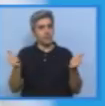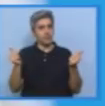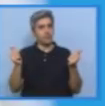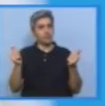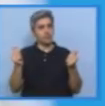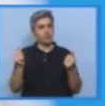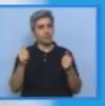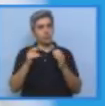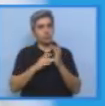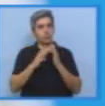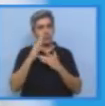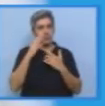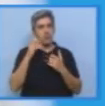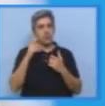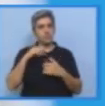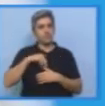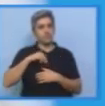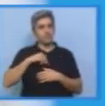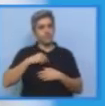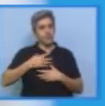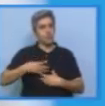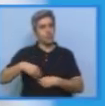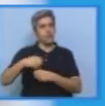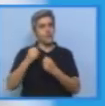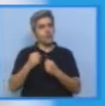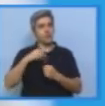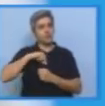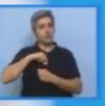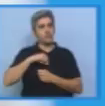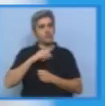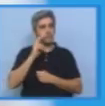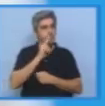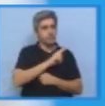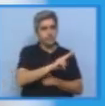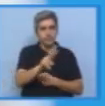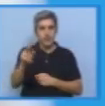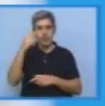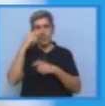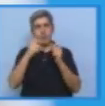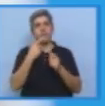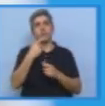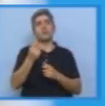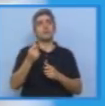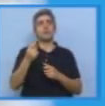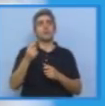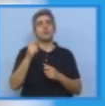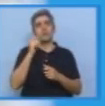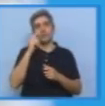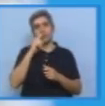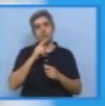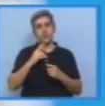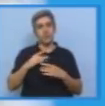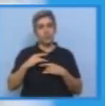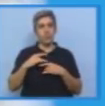Jesus notou logo sair uma força de si mesmo. Voltou-se para a multidão e perguntou: "Quem tocou nas